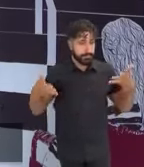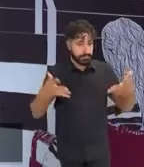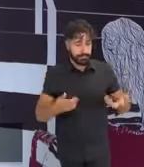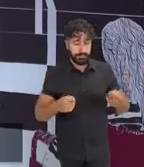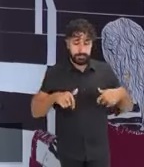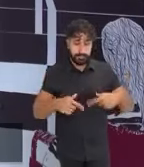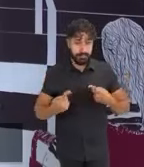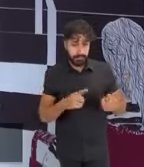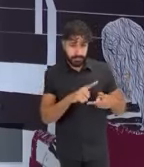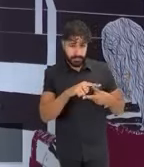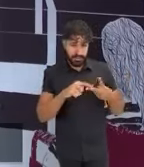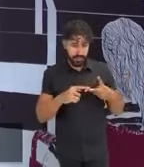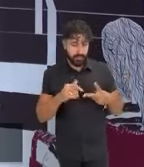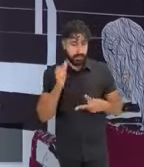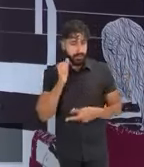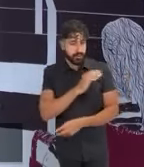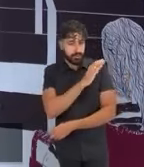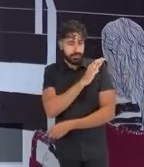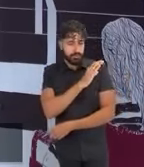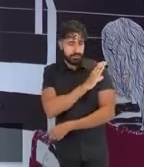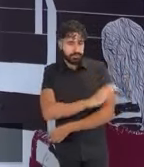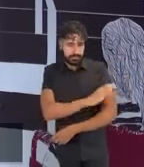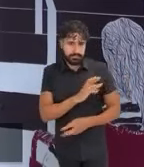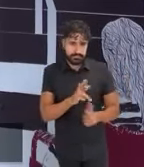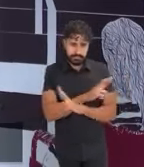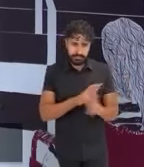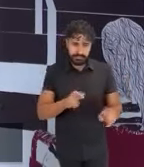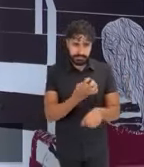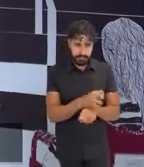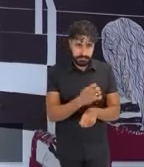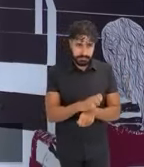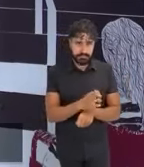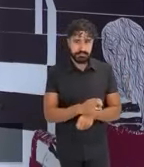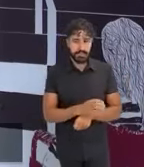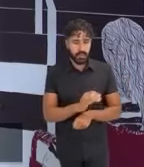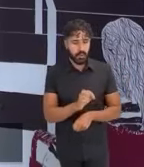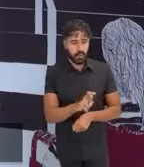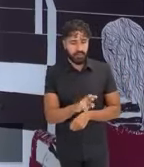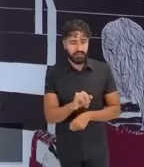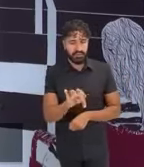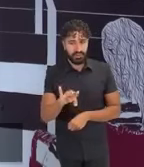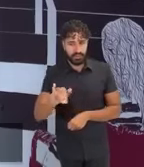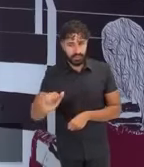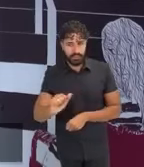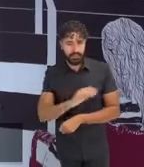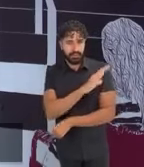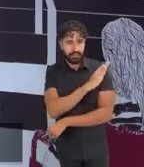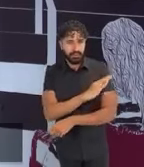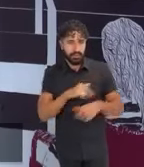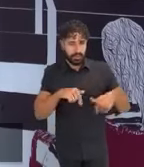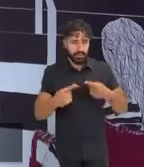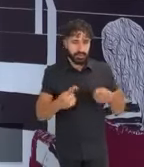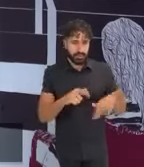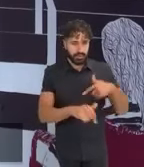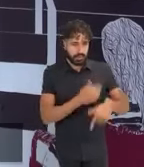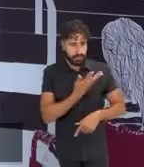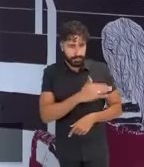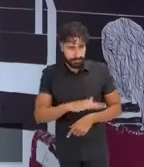combater. Nós temos duas coordenadorias aqui que são envolvidas direto no estágio. Corte de Infância, Coordenadoria de Combate ao Trabalho